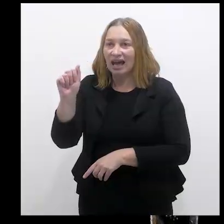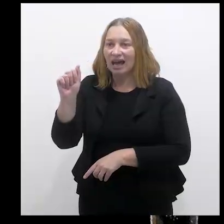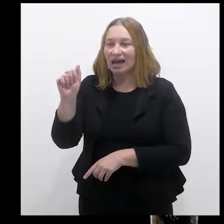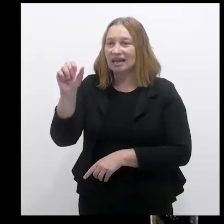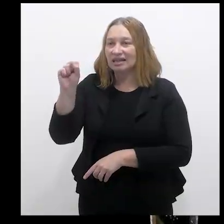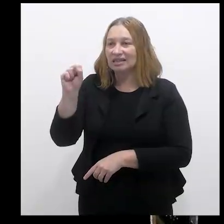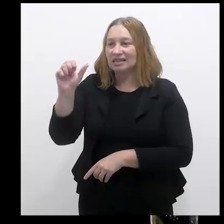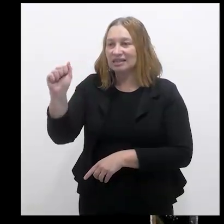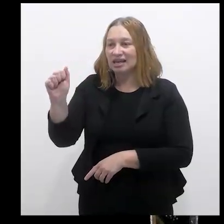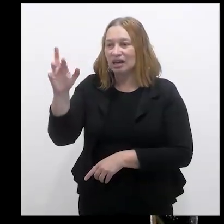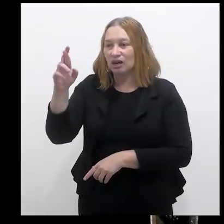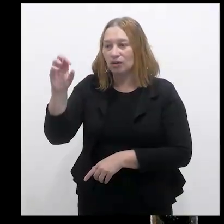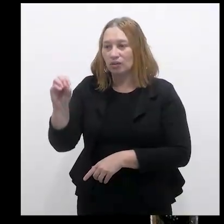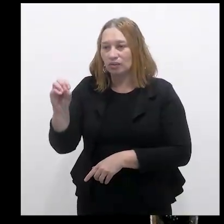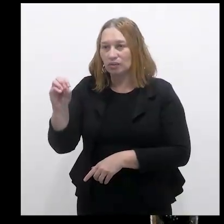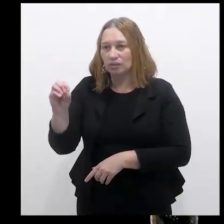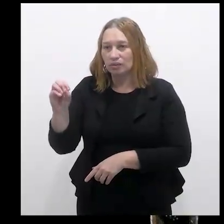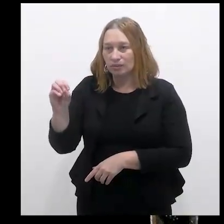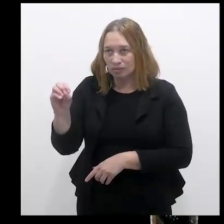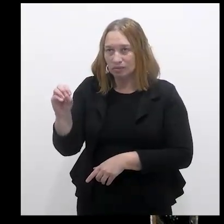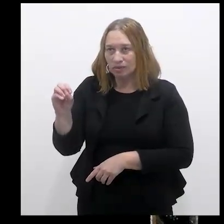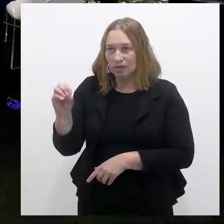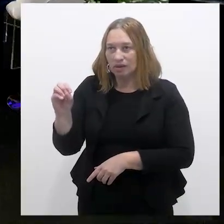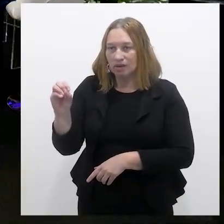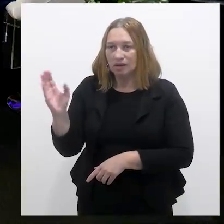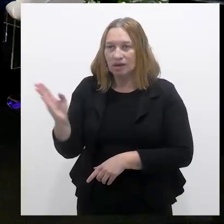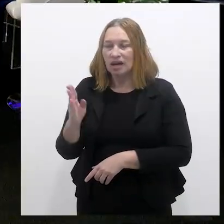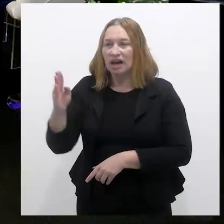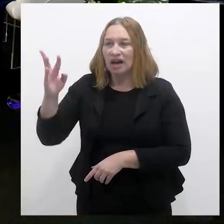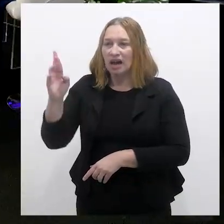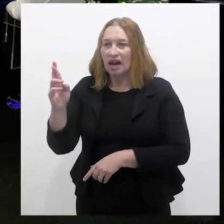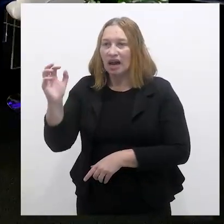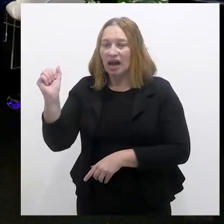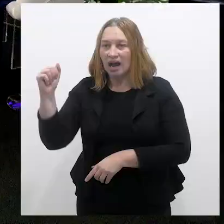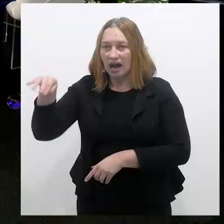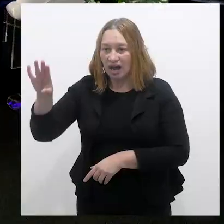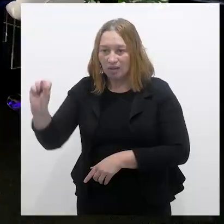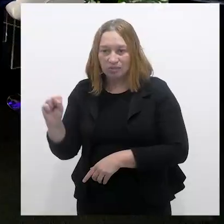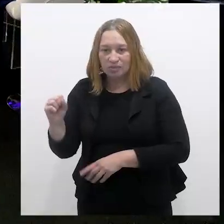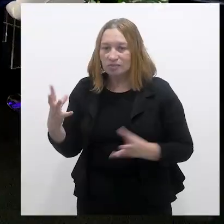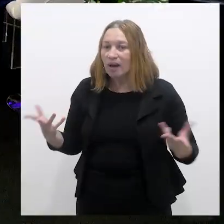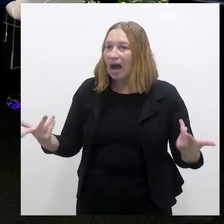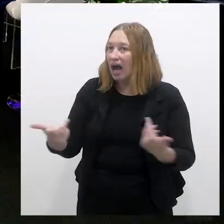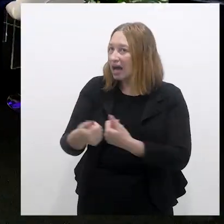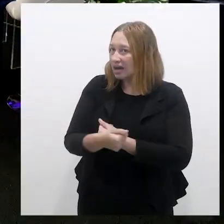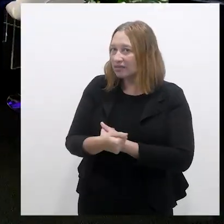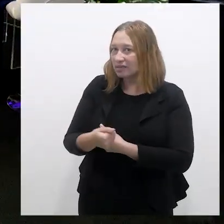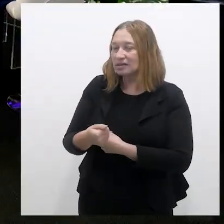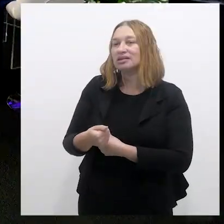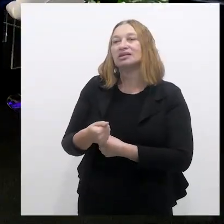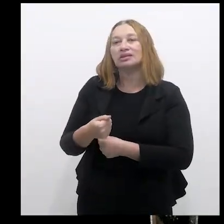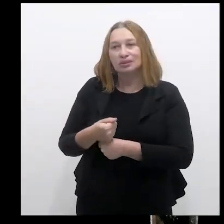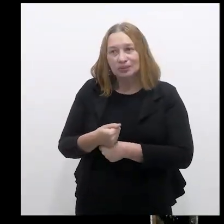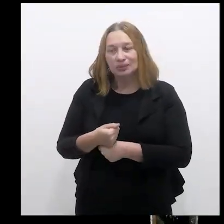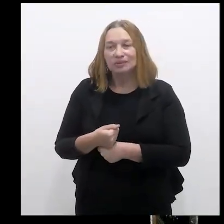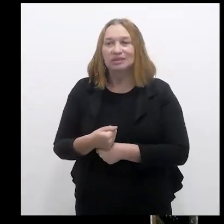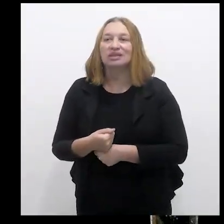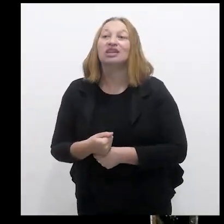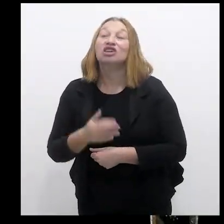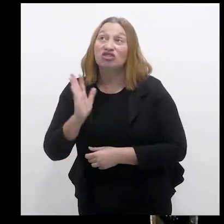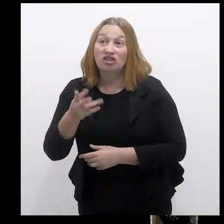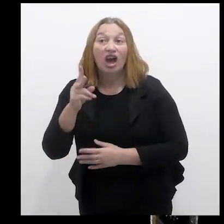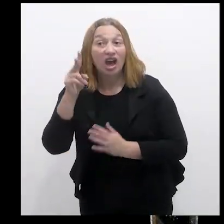momento Lázaro Ramos, Na Nossa Pele. Na Nossa Pele, que é a continuação do primeiro livro dele, maravilhoso. Que é maravilhoso, que era Na